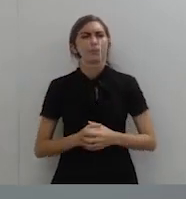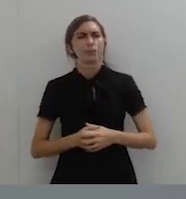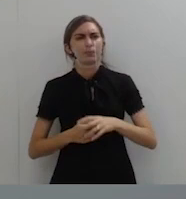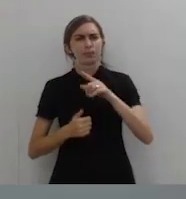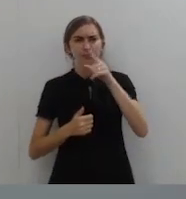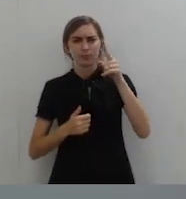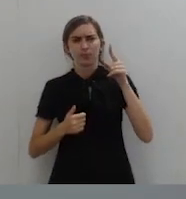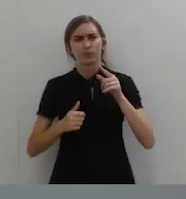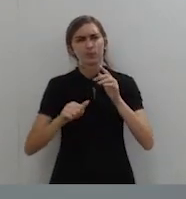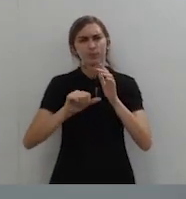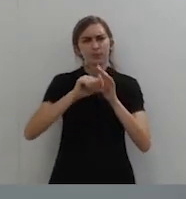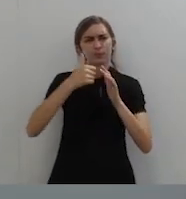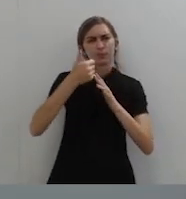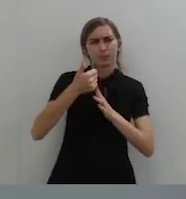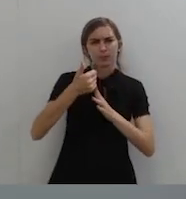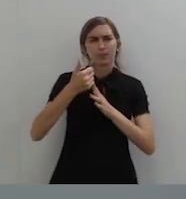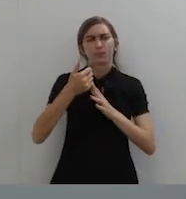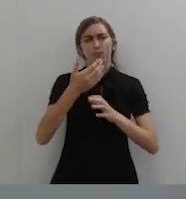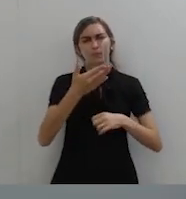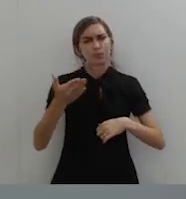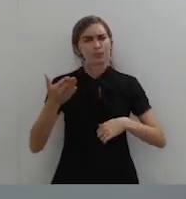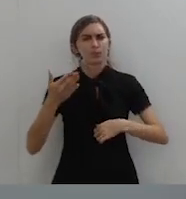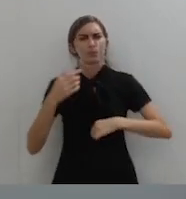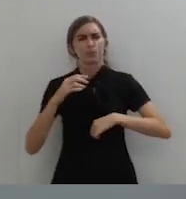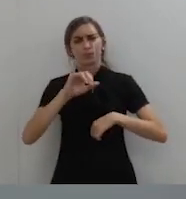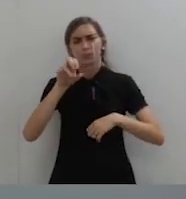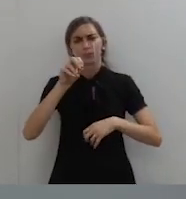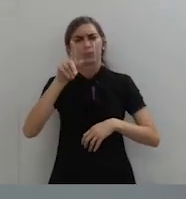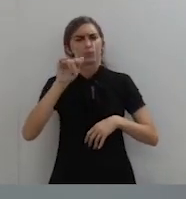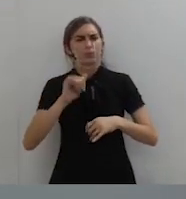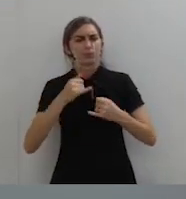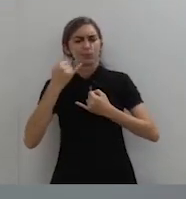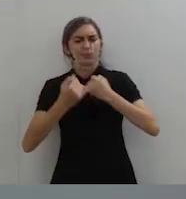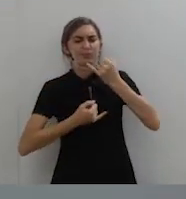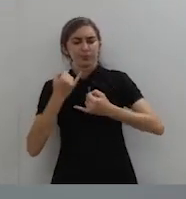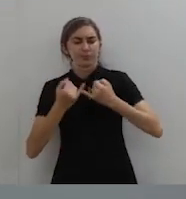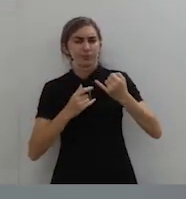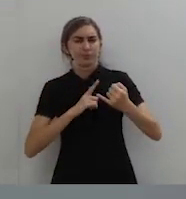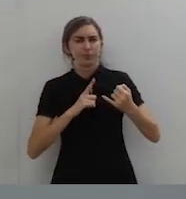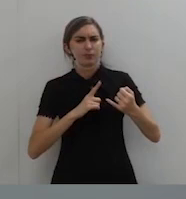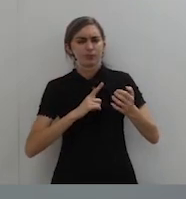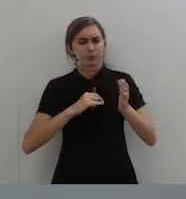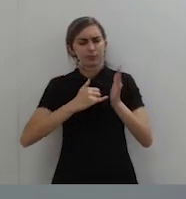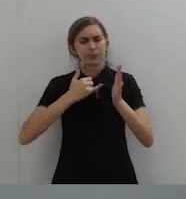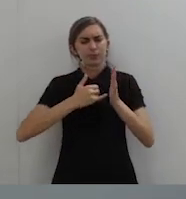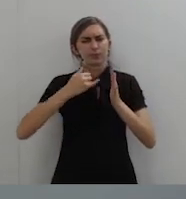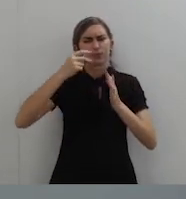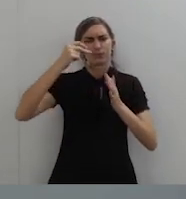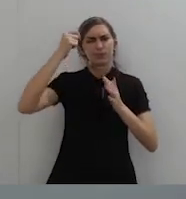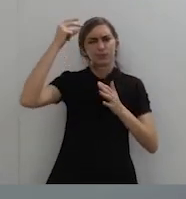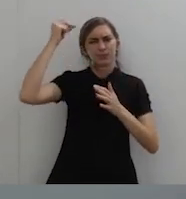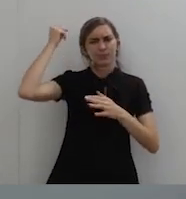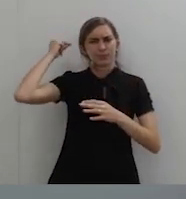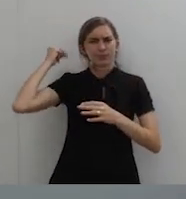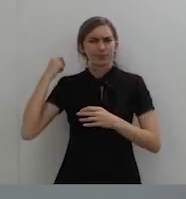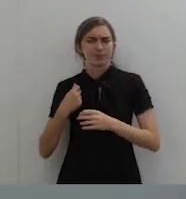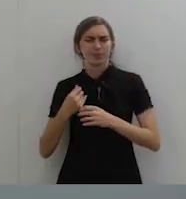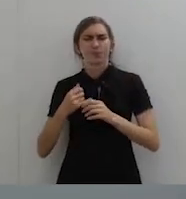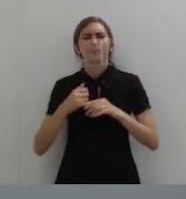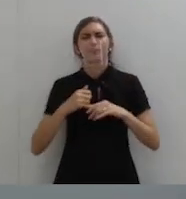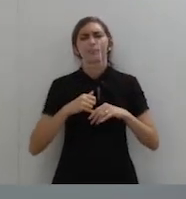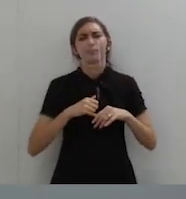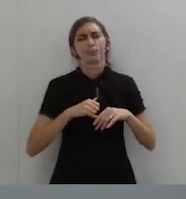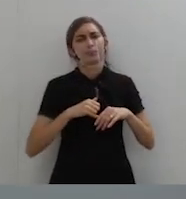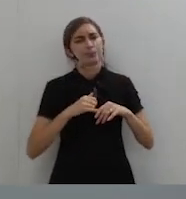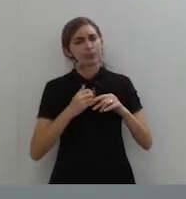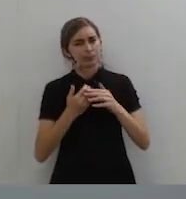jogos. Então, primeira coisa, o ato de jogar e de brincar tem seus registros lá na pré-história,